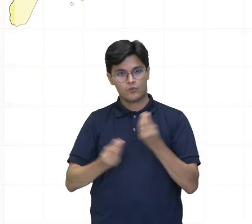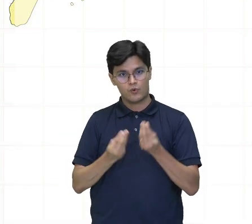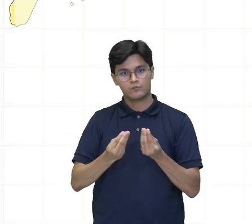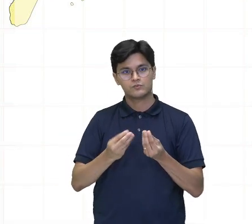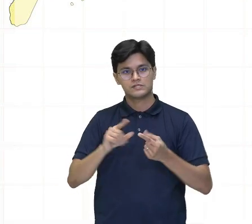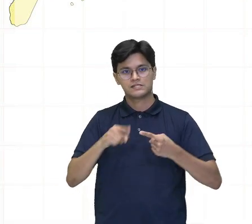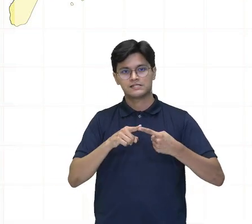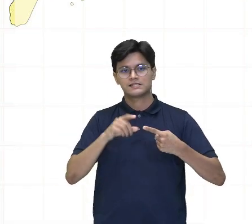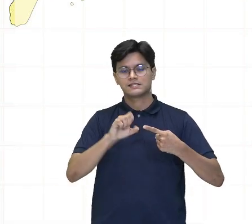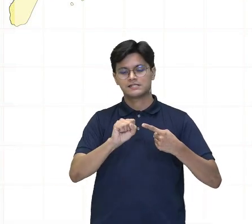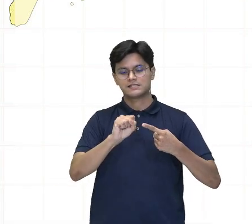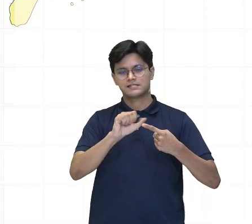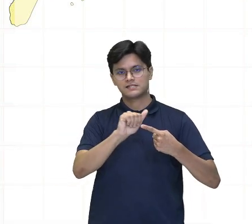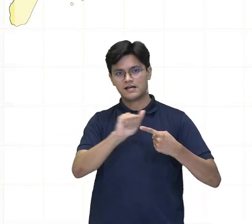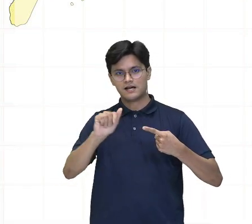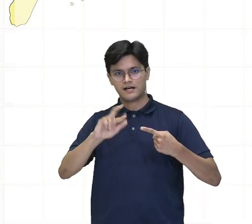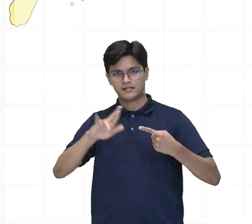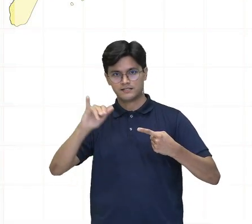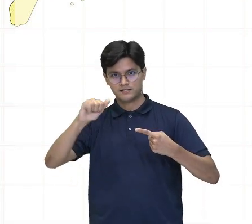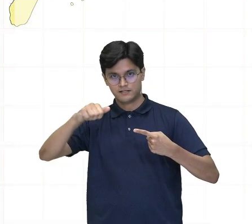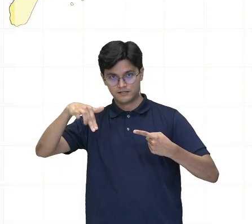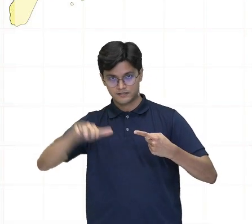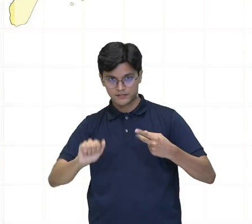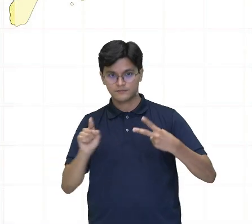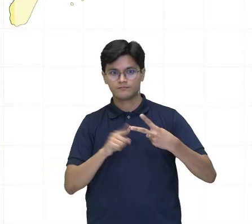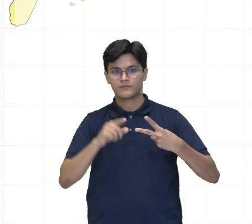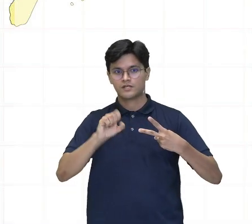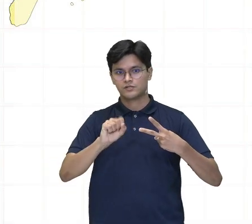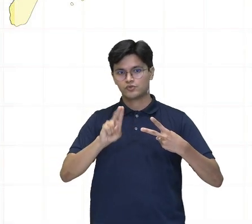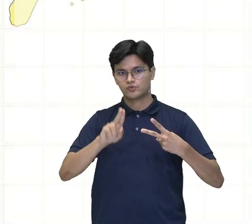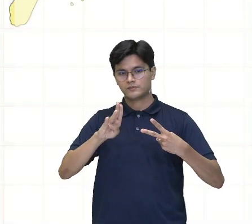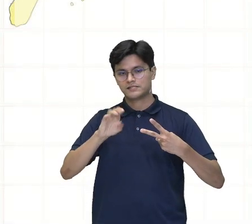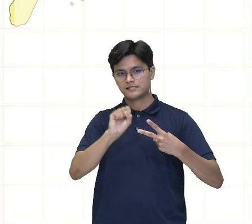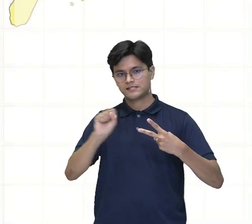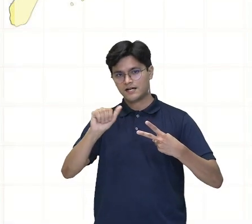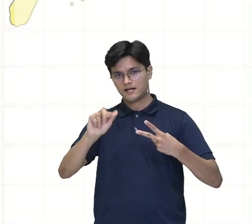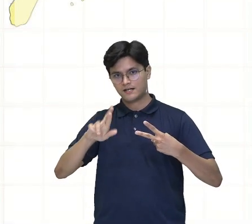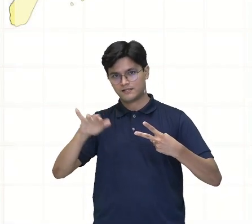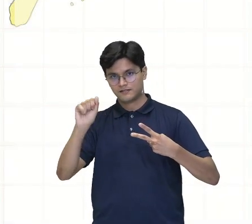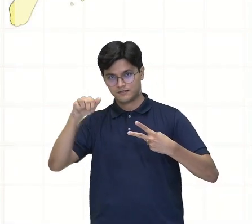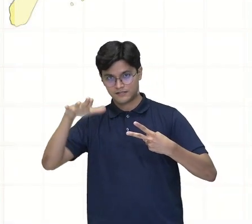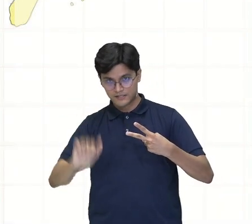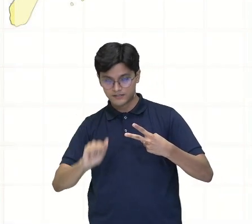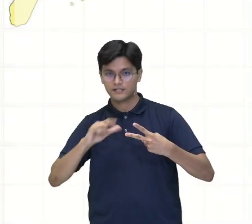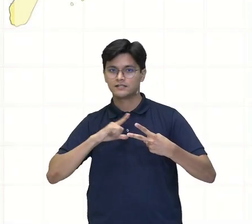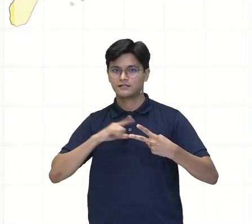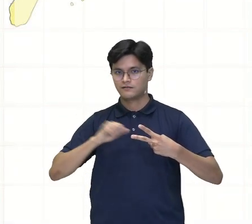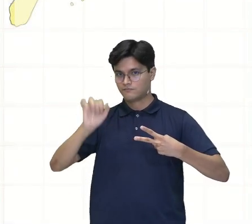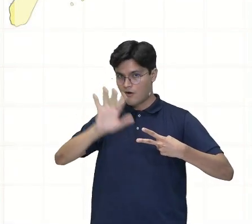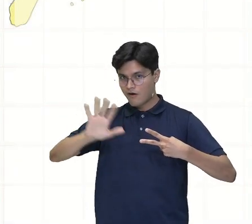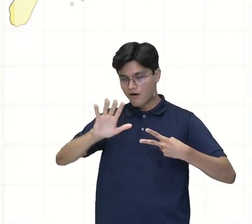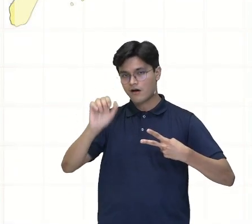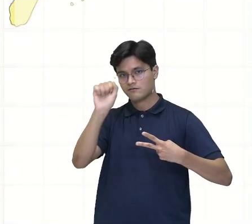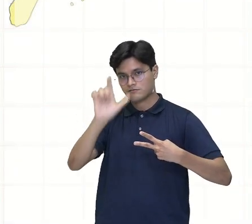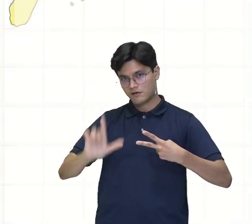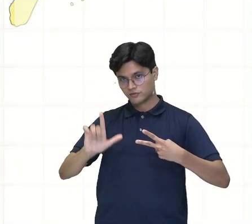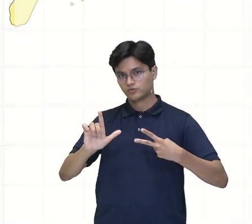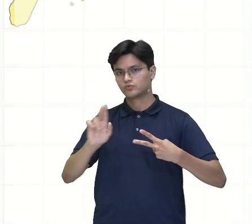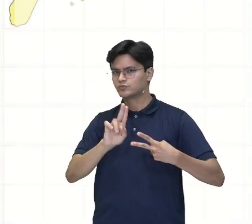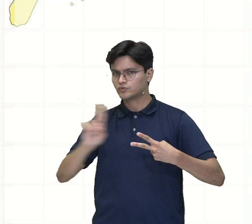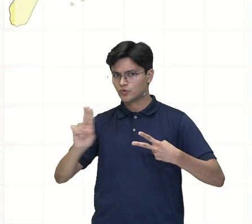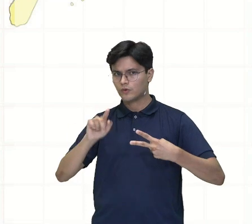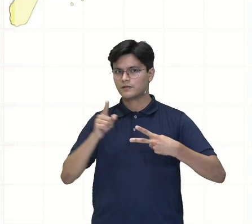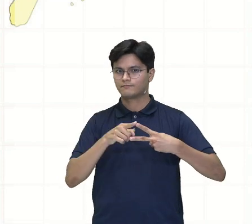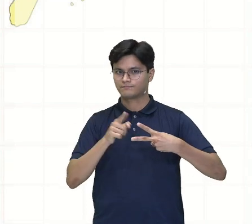África subsaariana. Então, essa área aqui em azul, ela é chamada de África saariana.